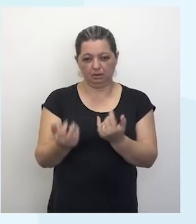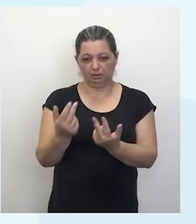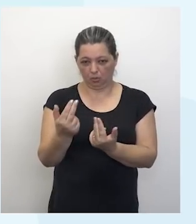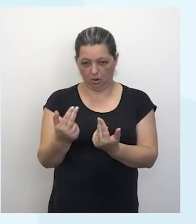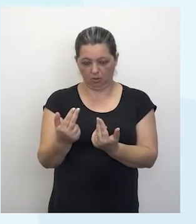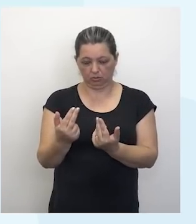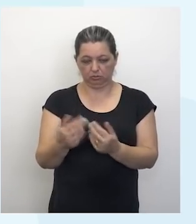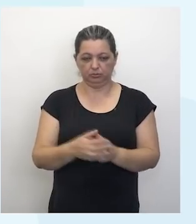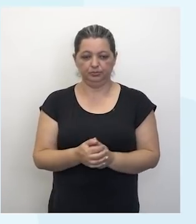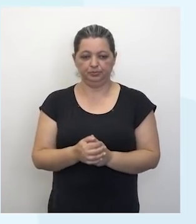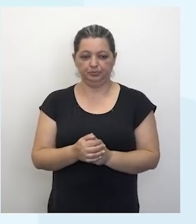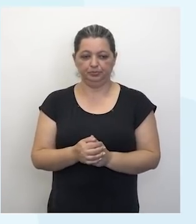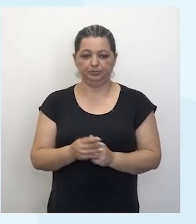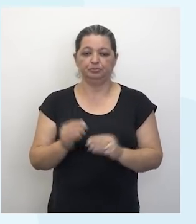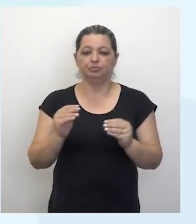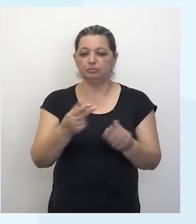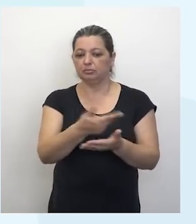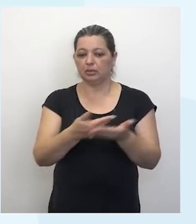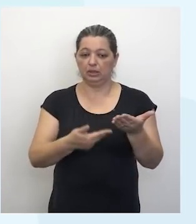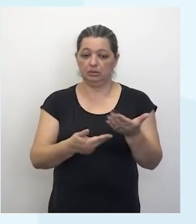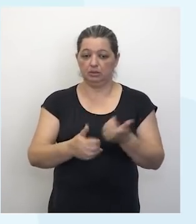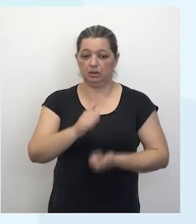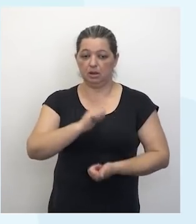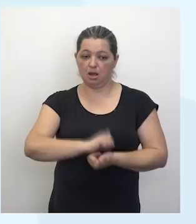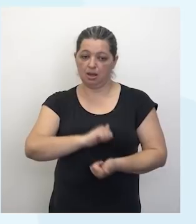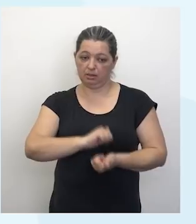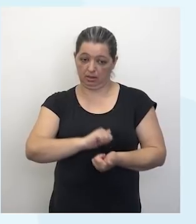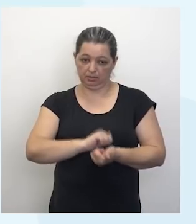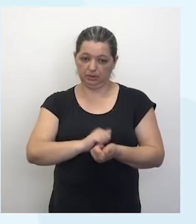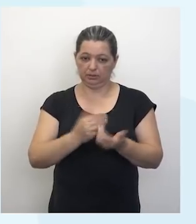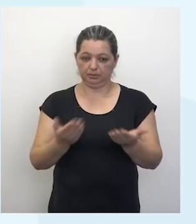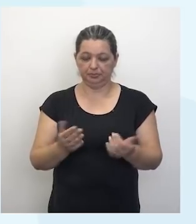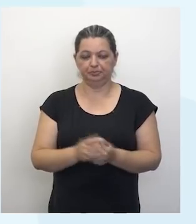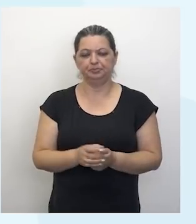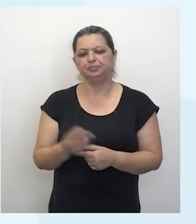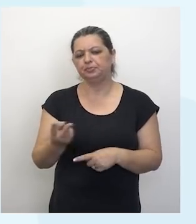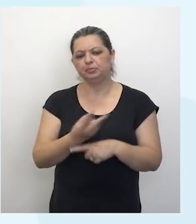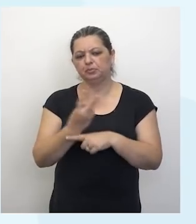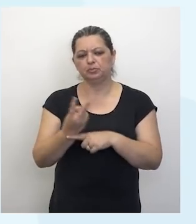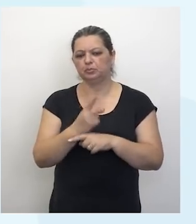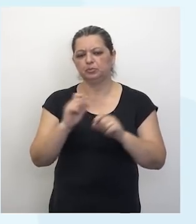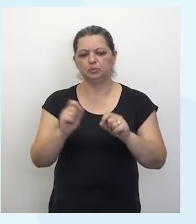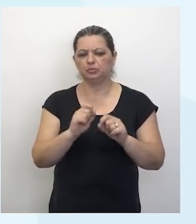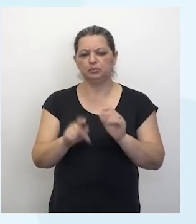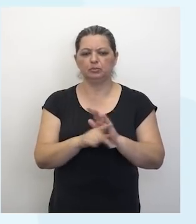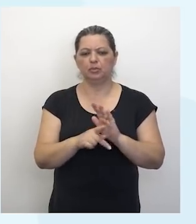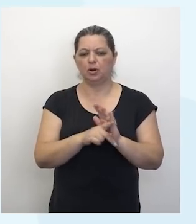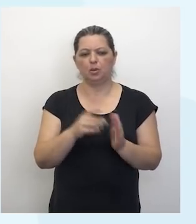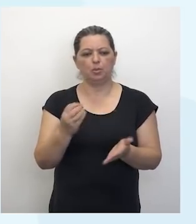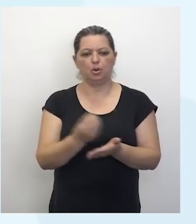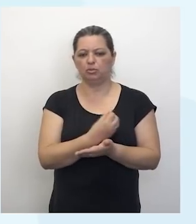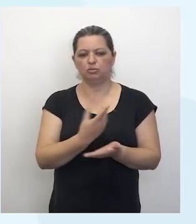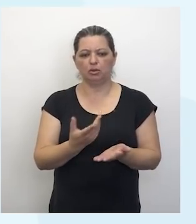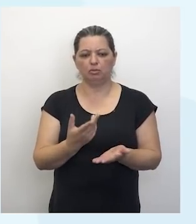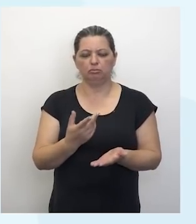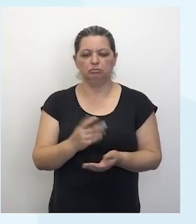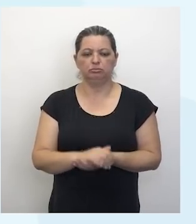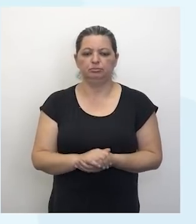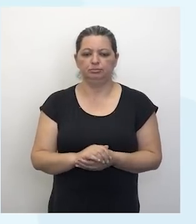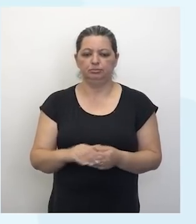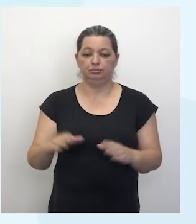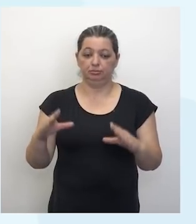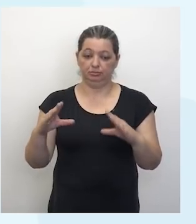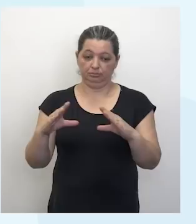aí eu coloquei essa figura um pouquinho adaptada aí. Bom, vamos procurar quem é o triângulo original, ó. O triângulo original é